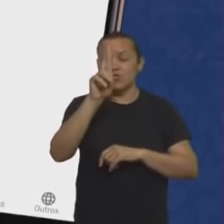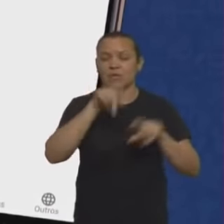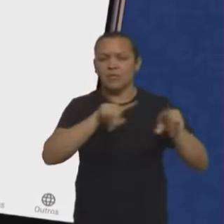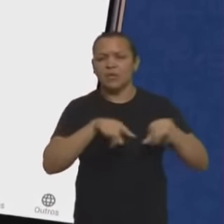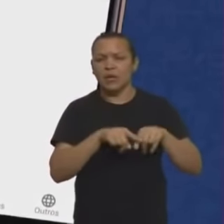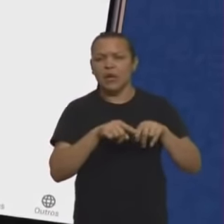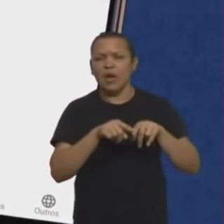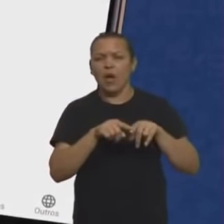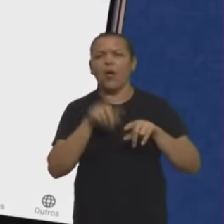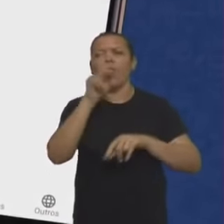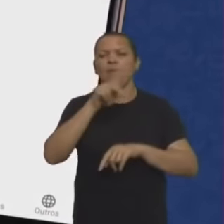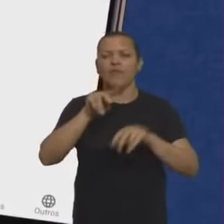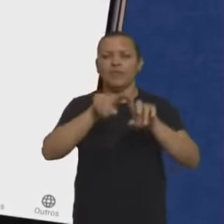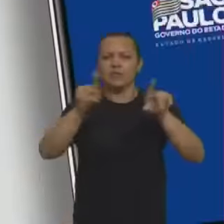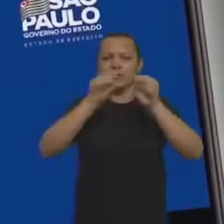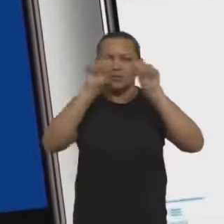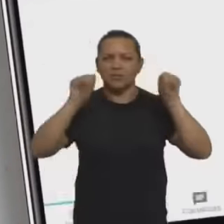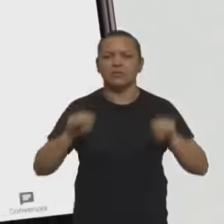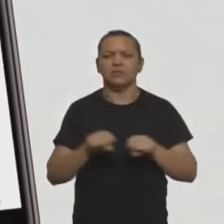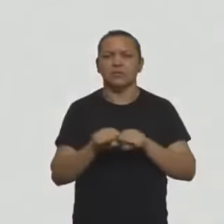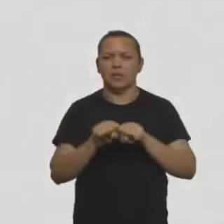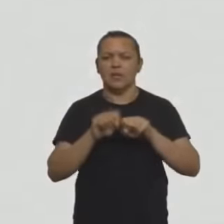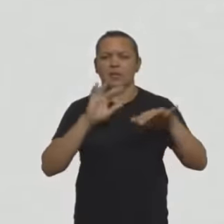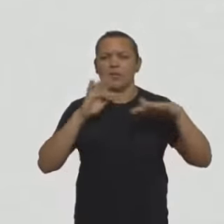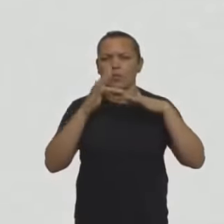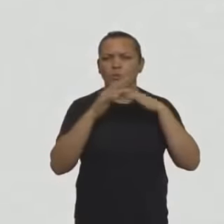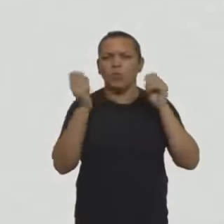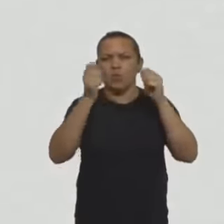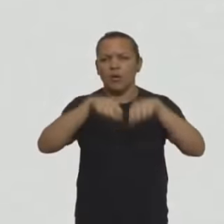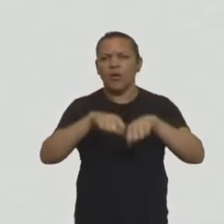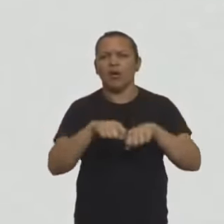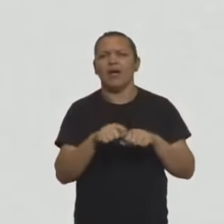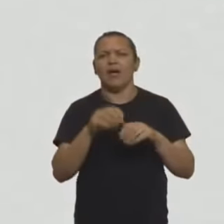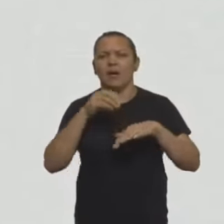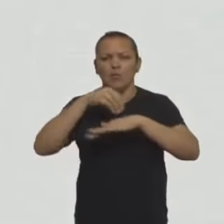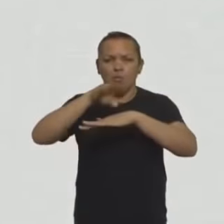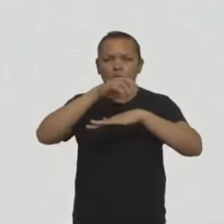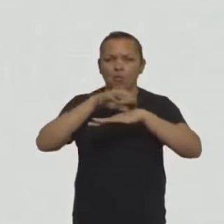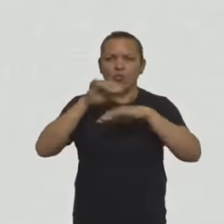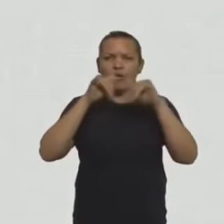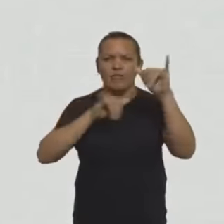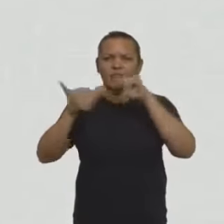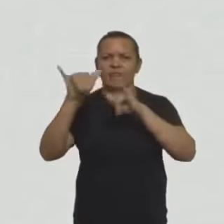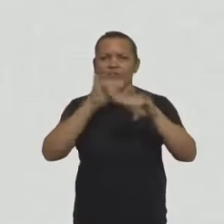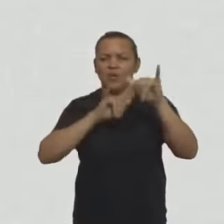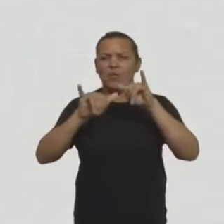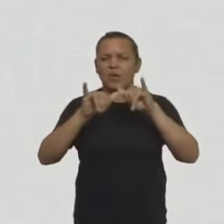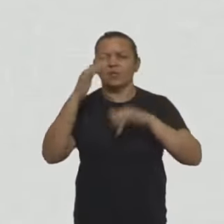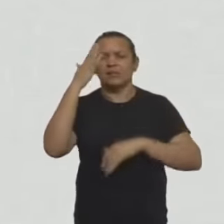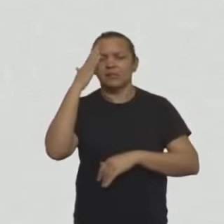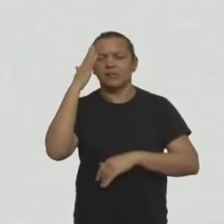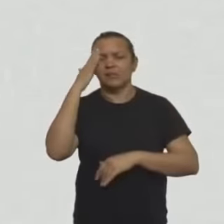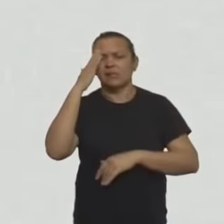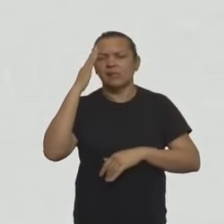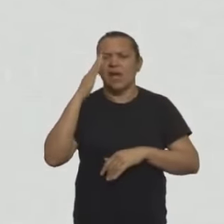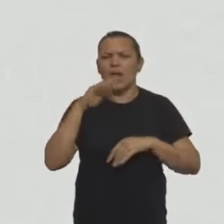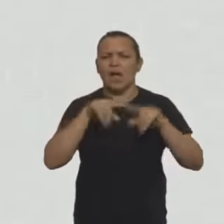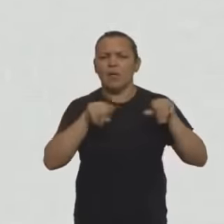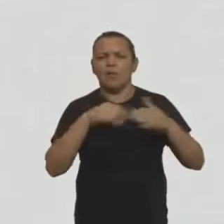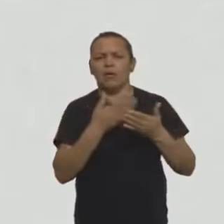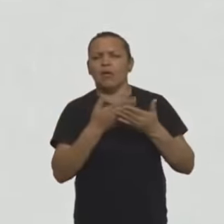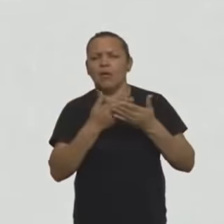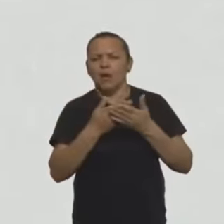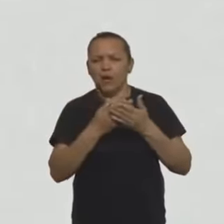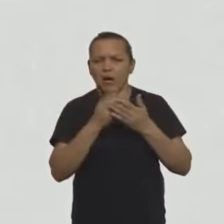rede. Pelo chat, os professores do Centro de Mídias compartilham informações e ficam sabendo se suas aulas estão